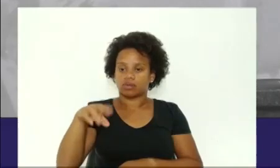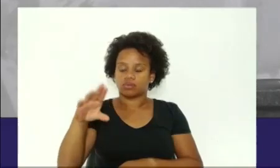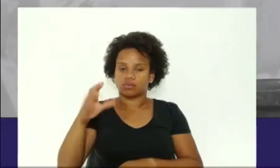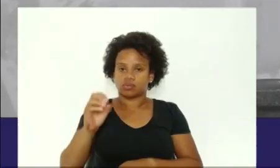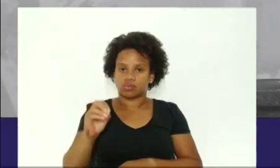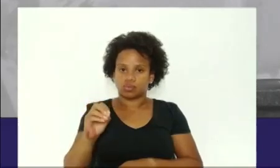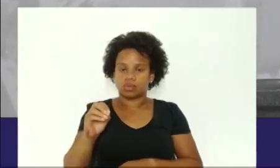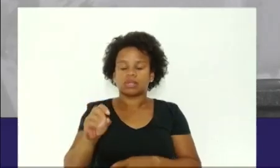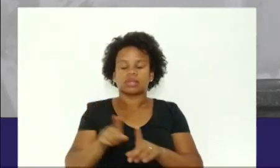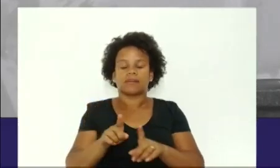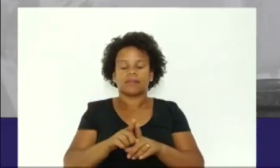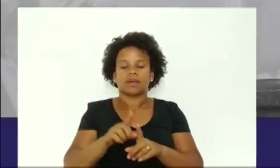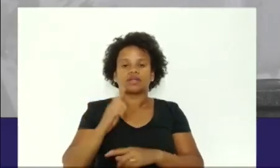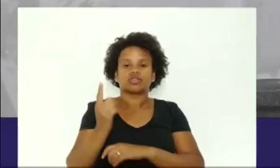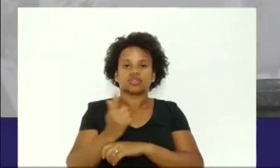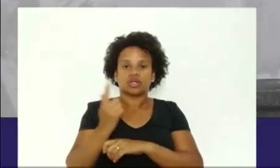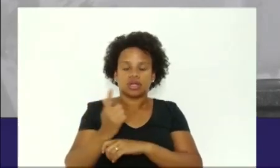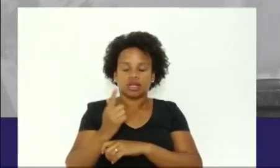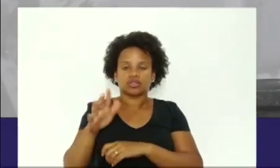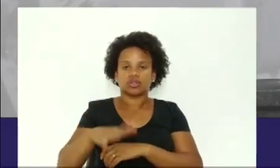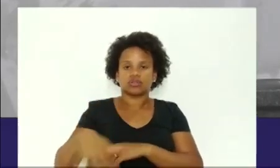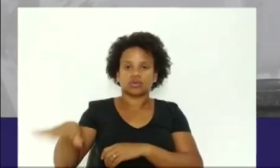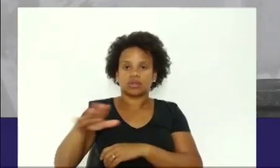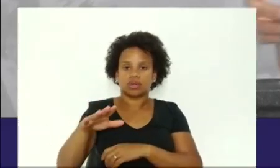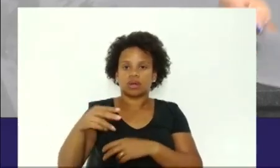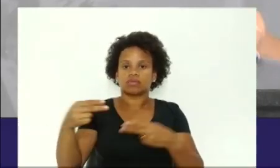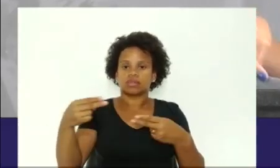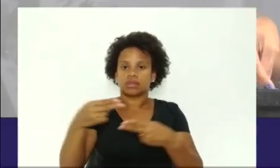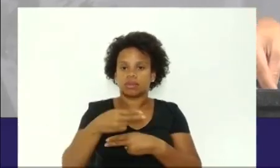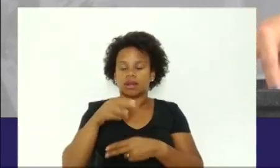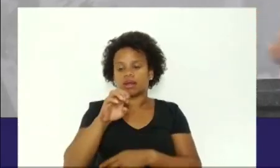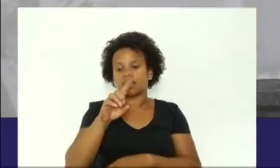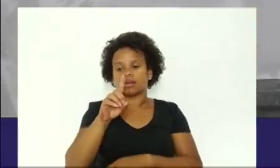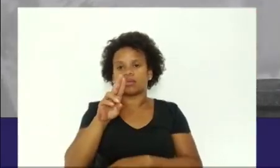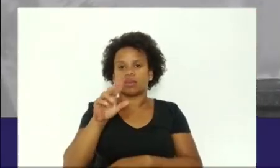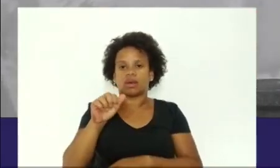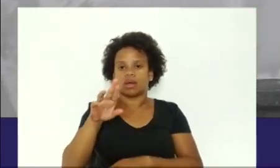gerente regional do SEBRAE, Eduardo Nascimento Jesus.